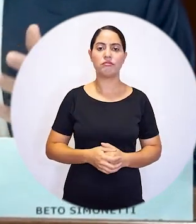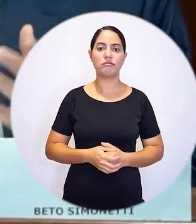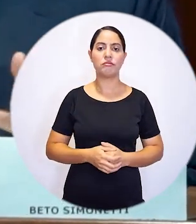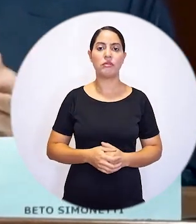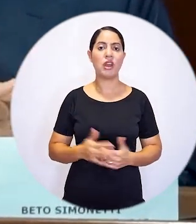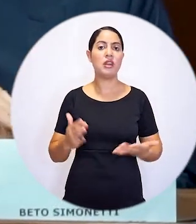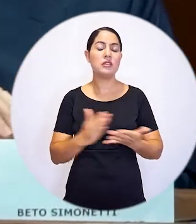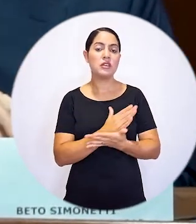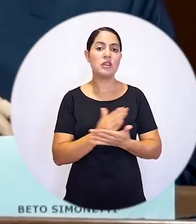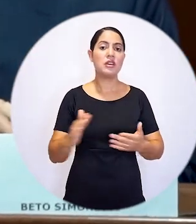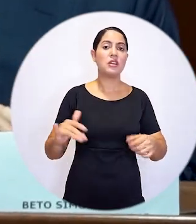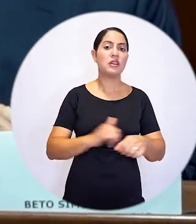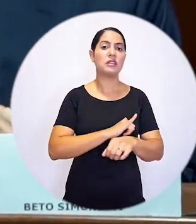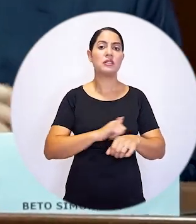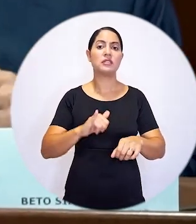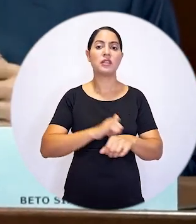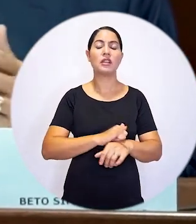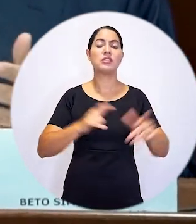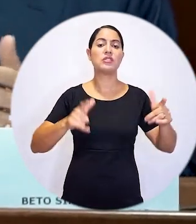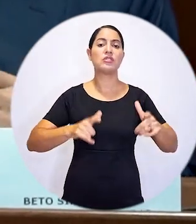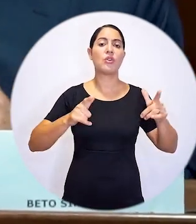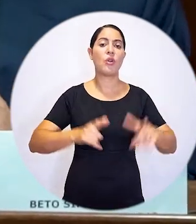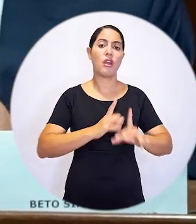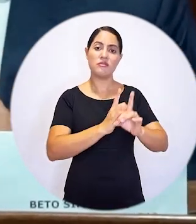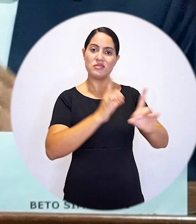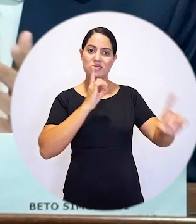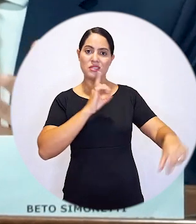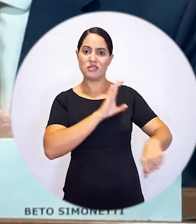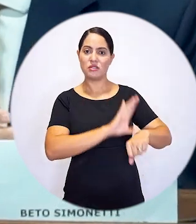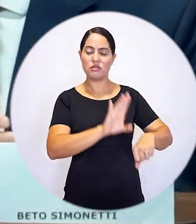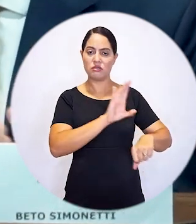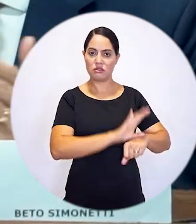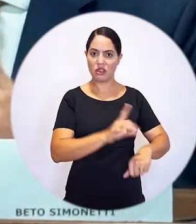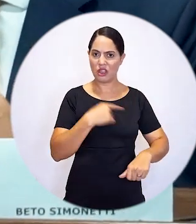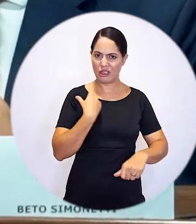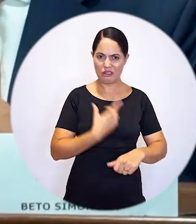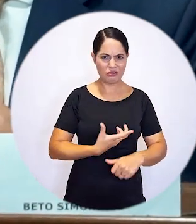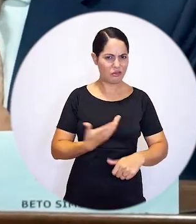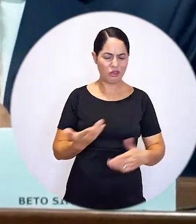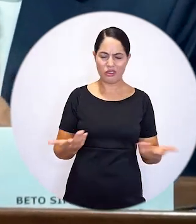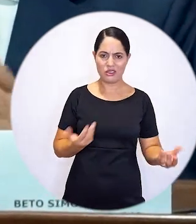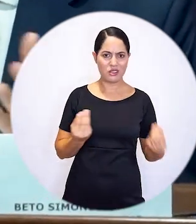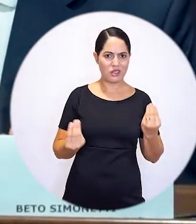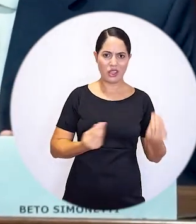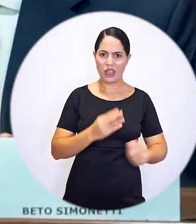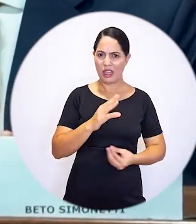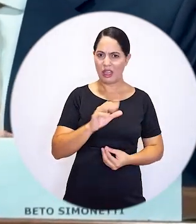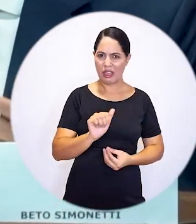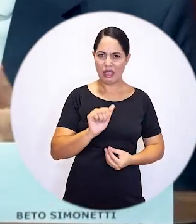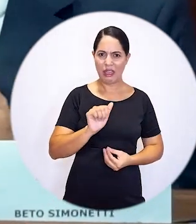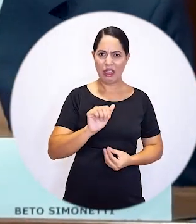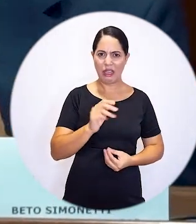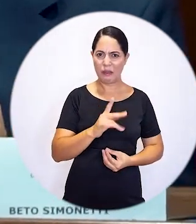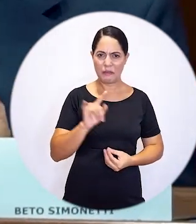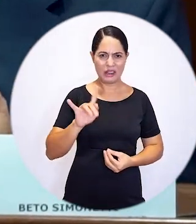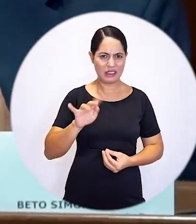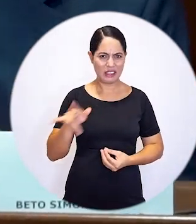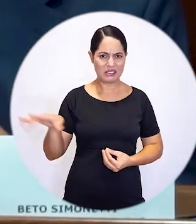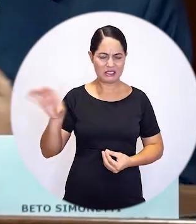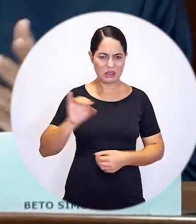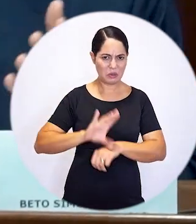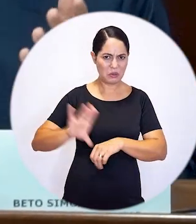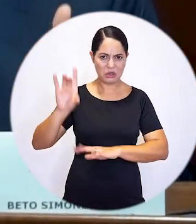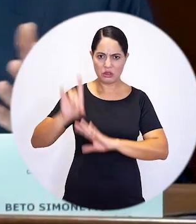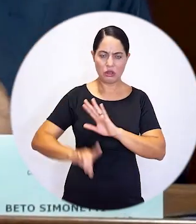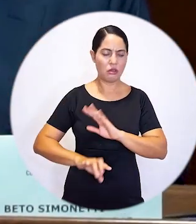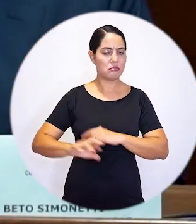algumas nas plataformas à distância, hoje habilita um curso de Direito na sua faculdade. Isso não é verdade, nós sabemos